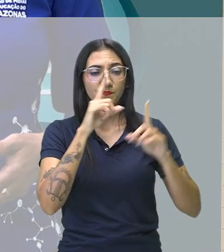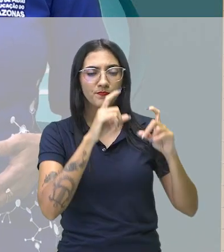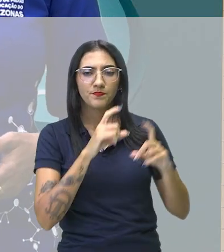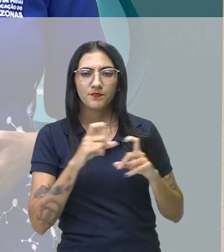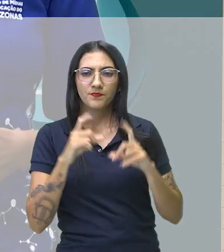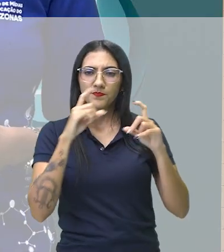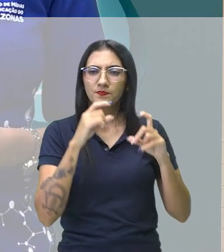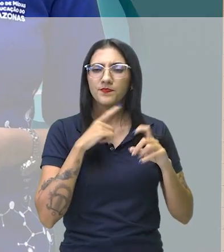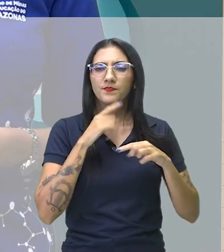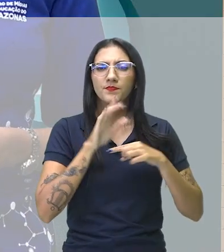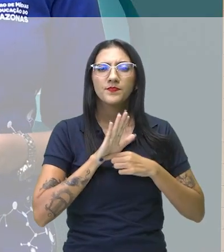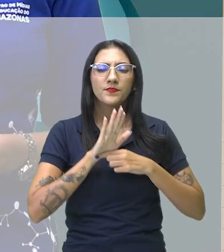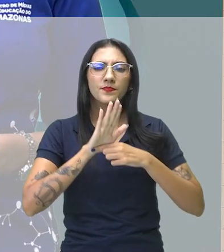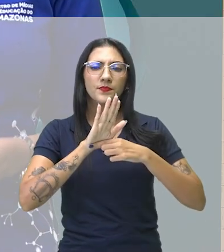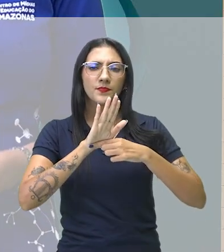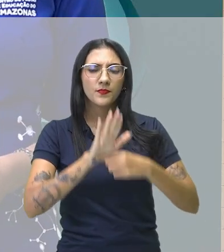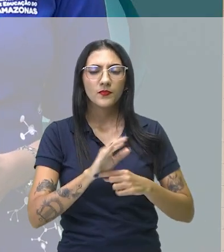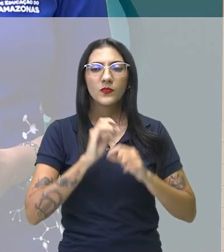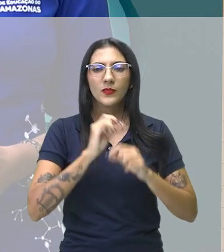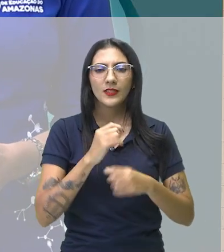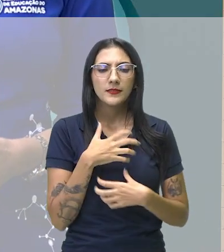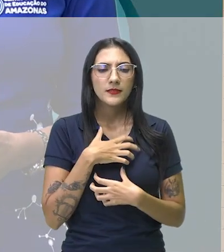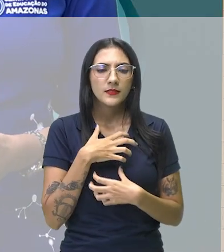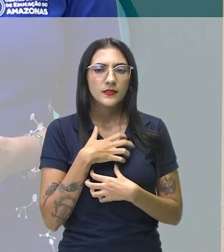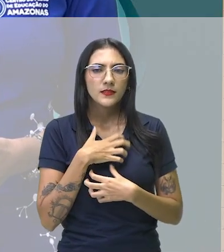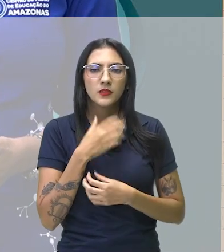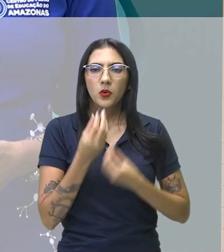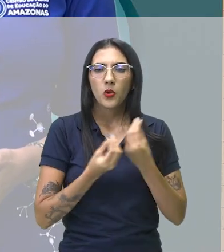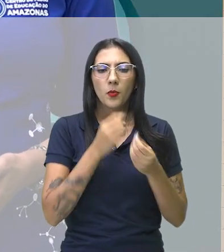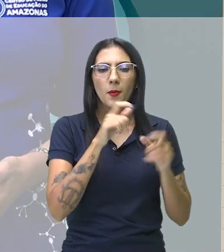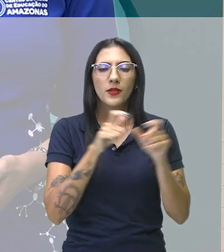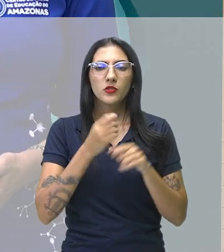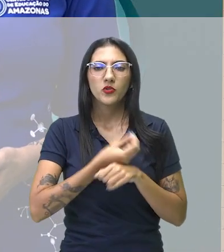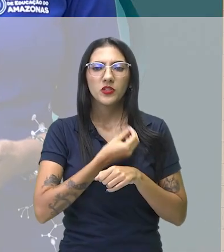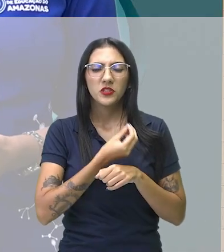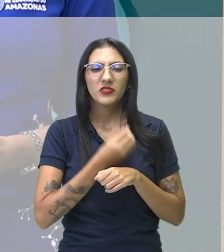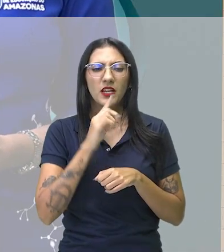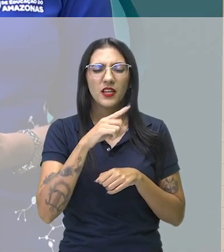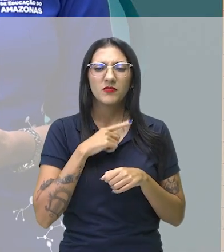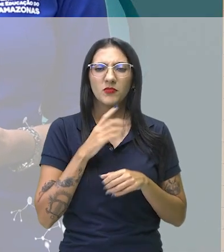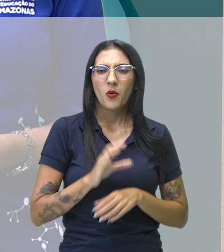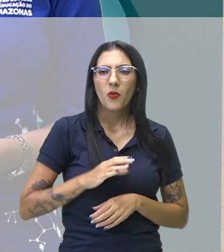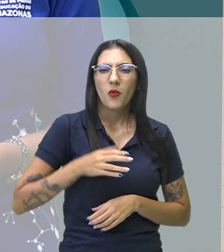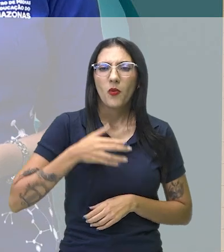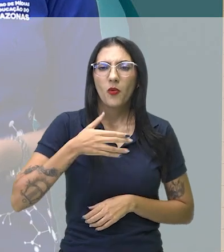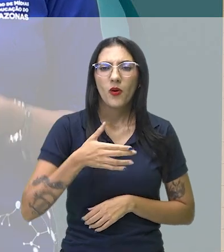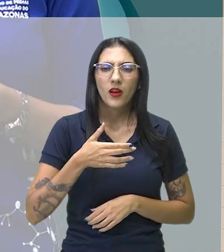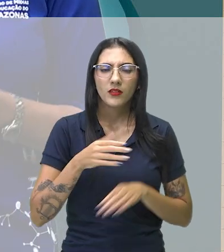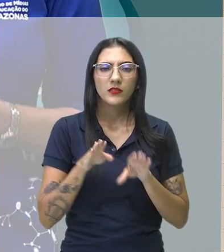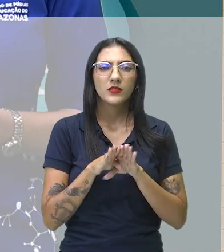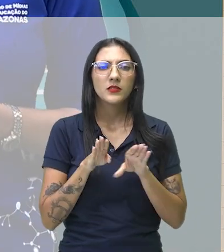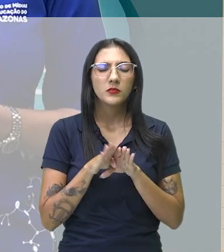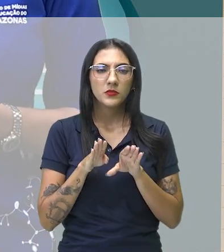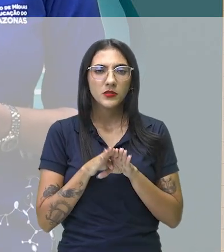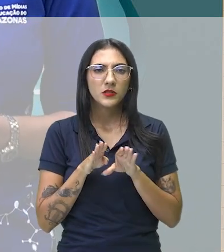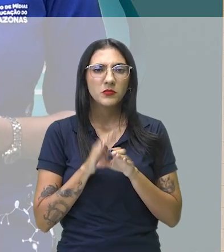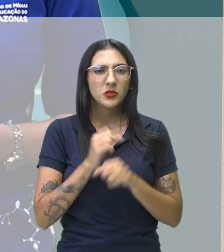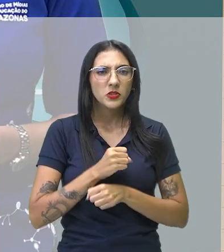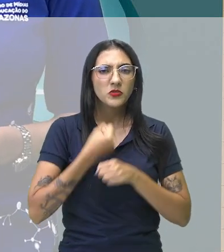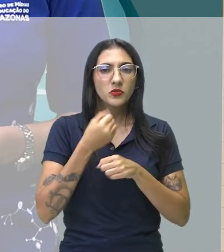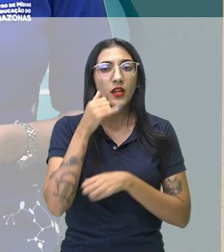fotografias humanizam os indivíduos envolvidos na marcha, mostrando sua coragem e determinação diante